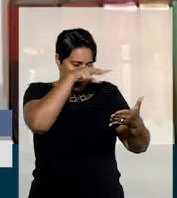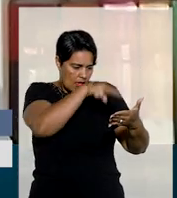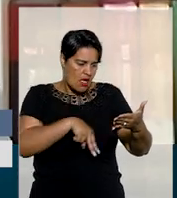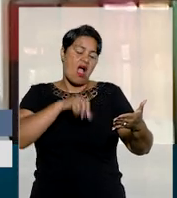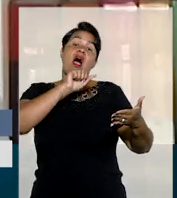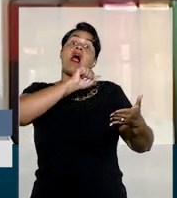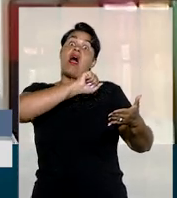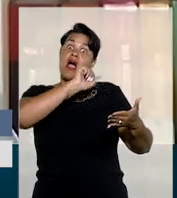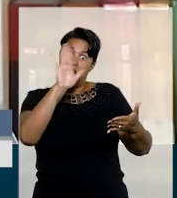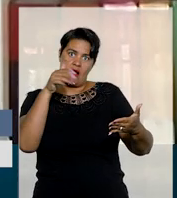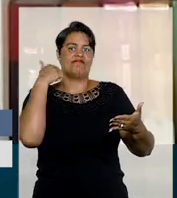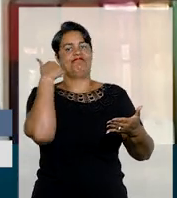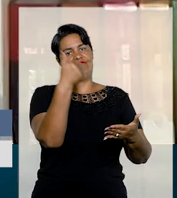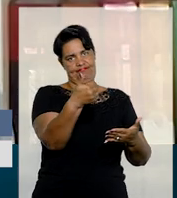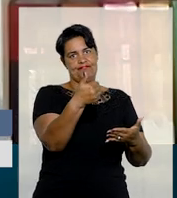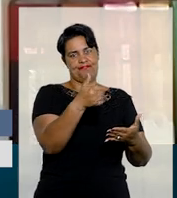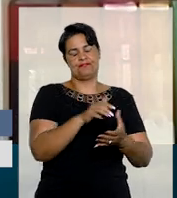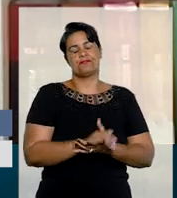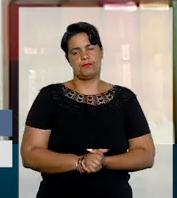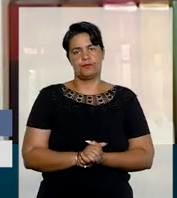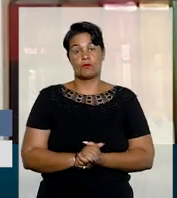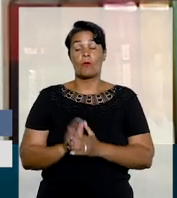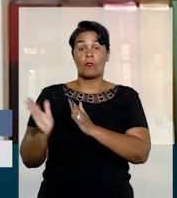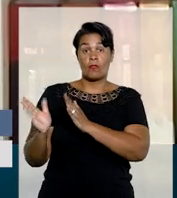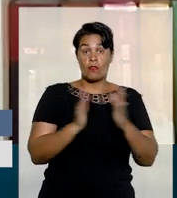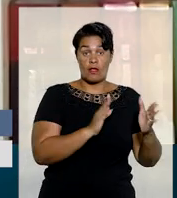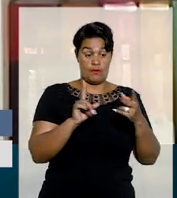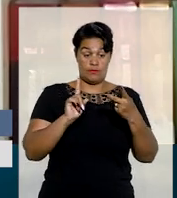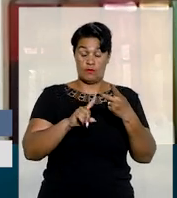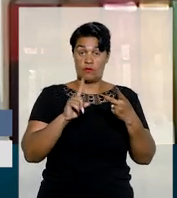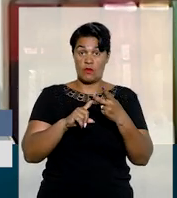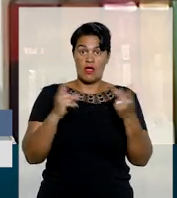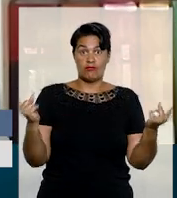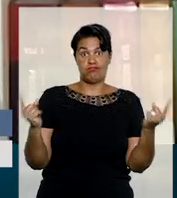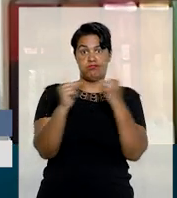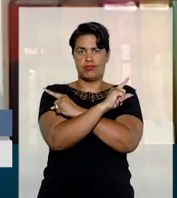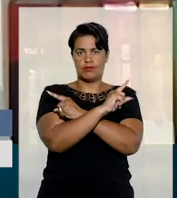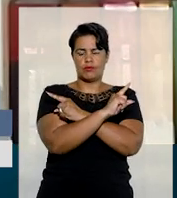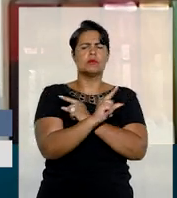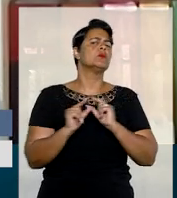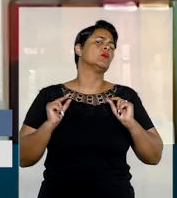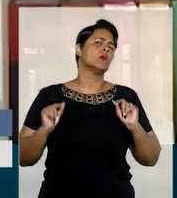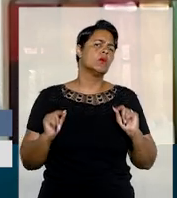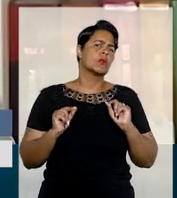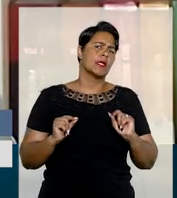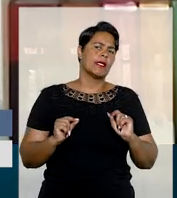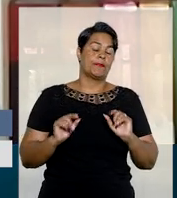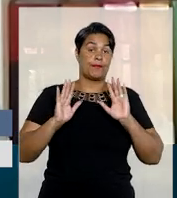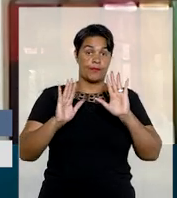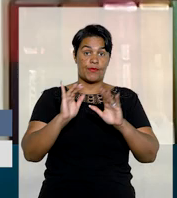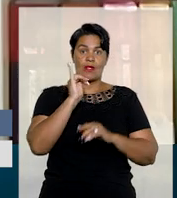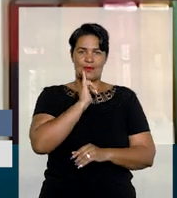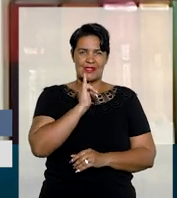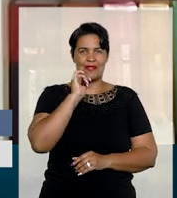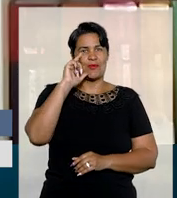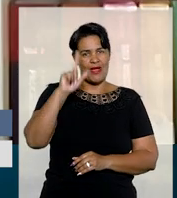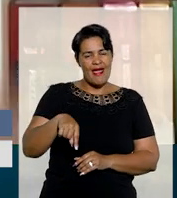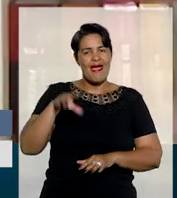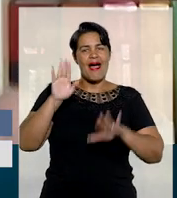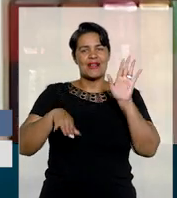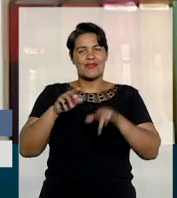decisão mais clara. Quando a gente fala de contradição, nós estamos falando, a doutrina chama isso de